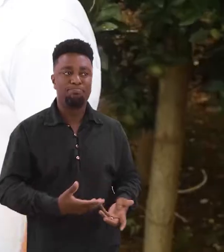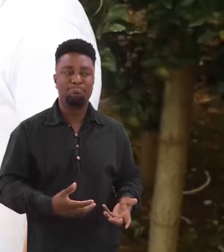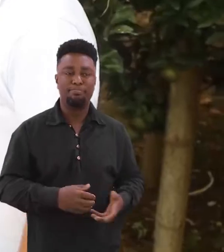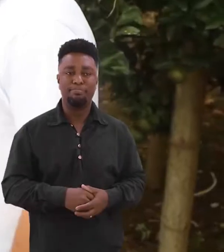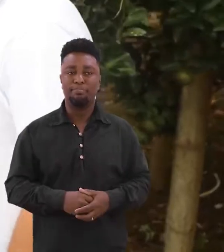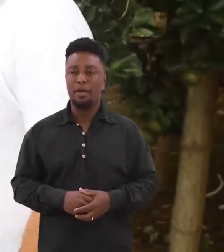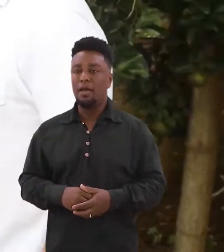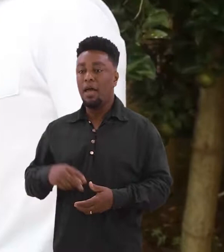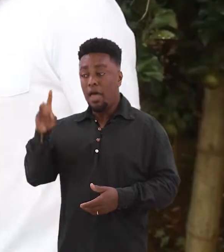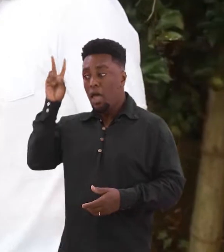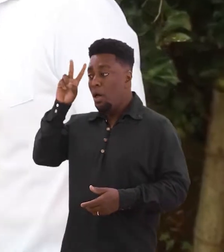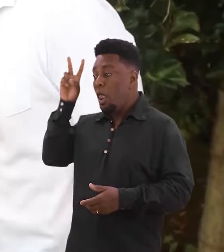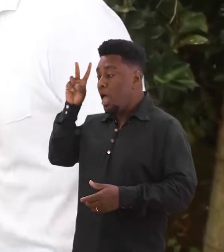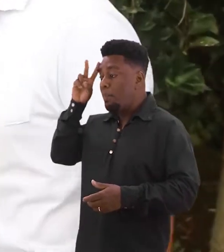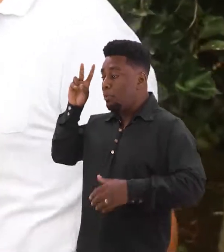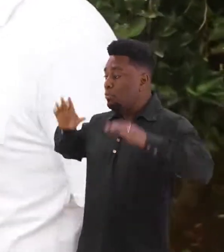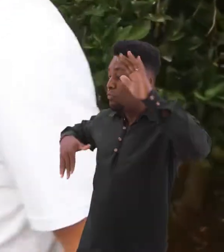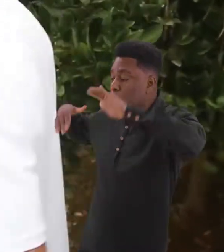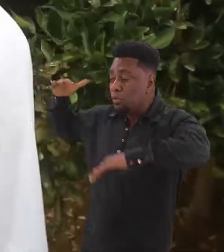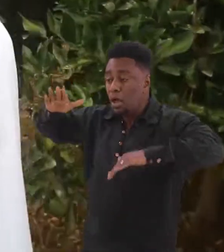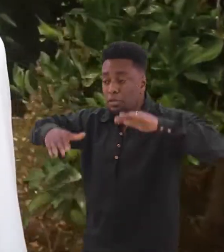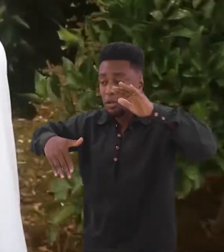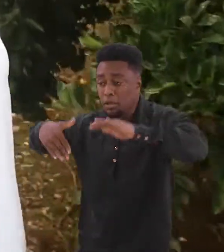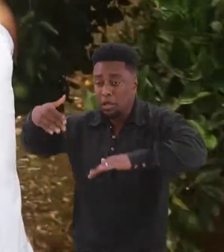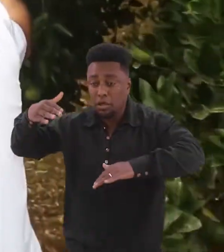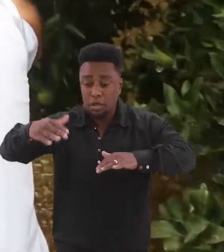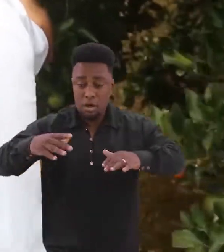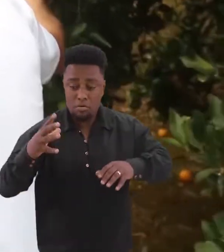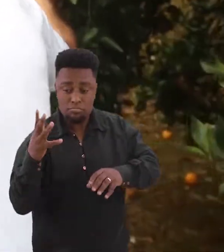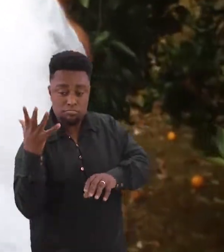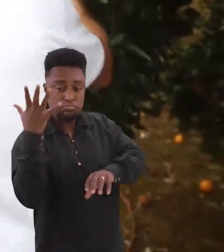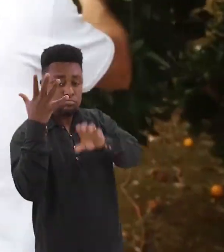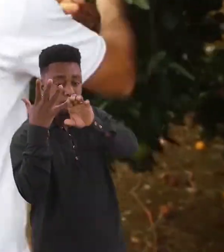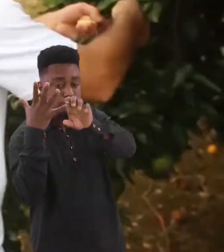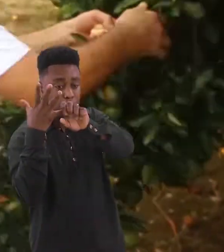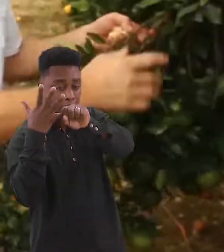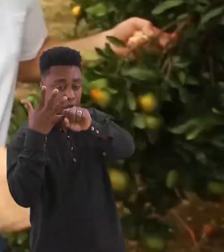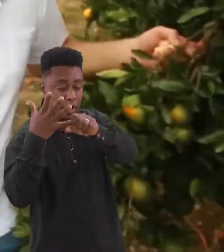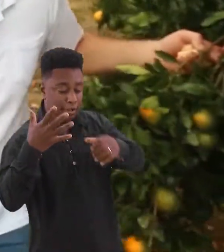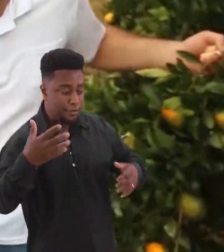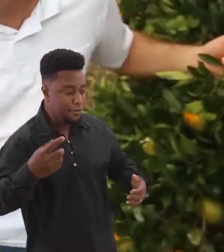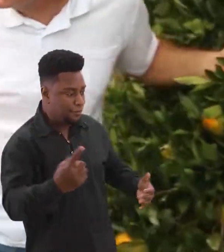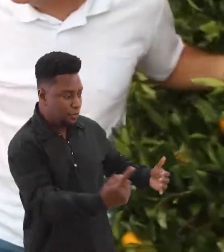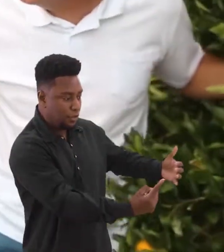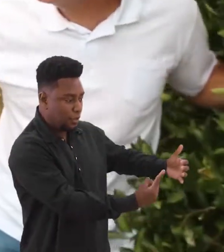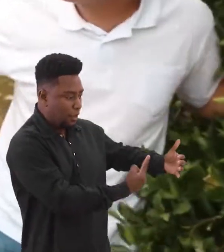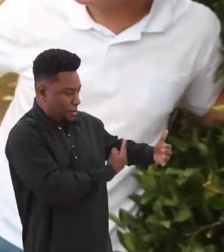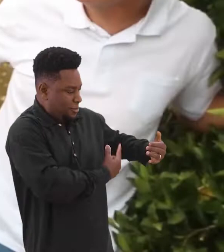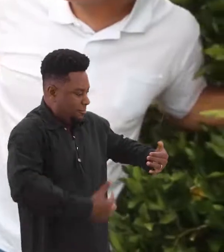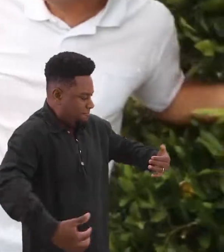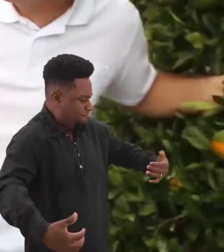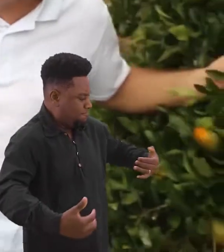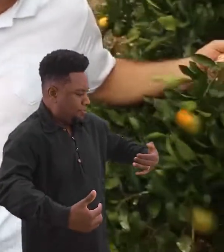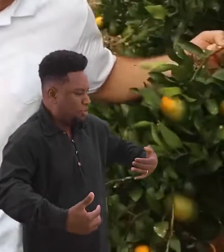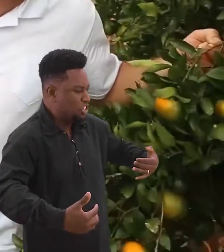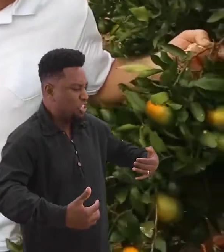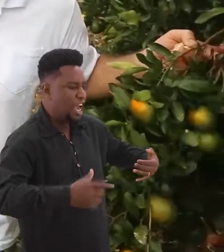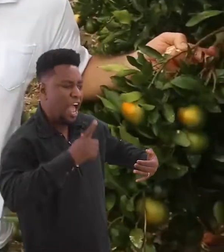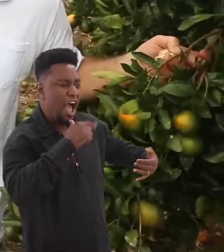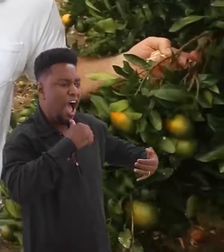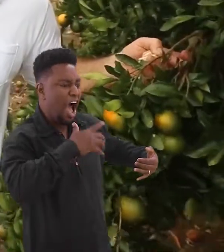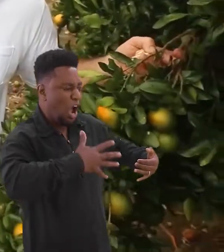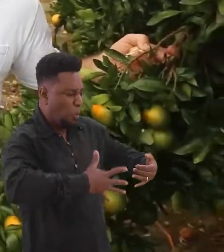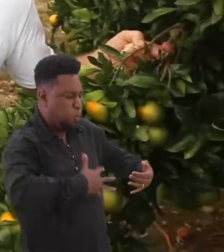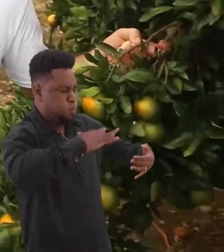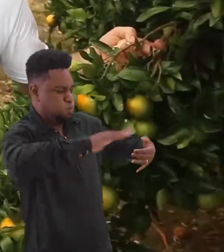lembro perfeitamente, quando nós viemos nadando de lá pra cá, eu me agarrei nesse galho aqui, ó, nesse galho aqui, você tava passando aqui, eu puxei você aqui, a água